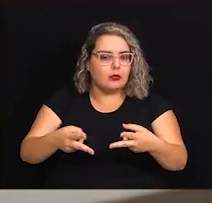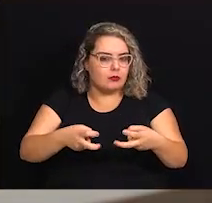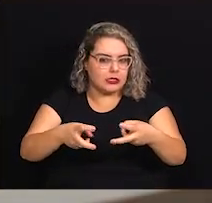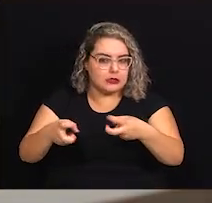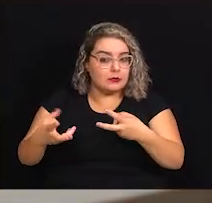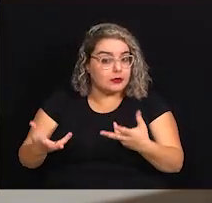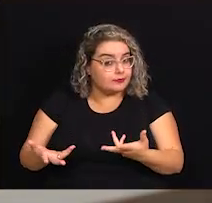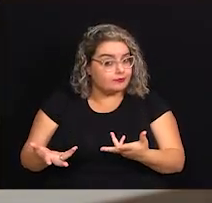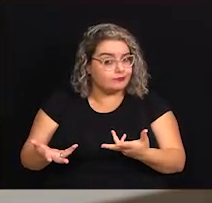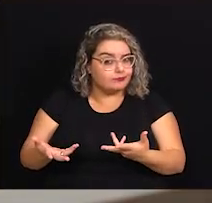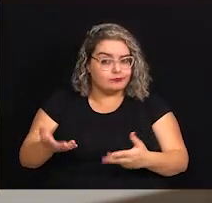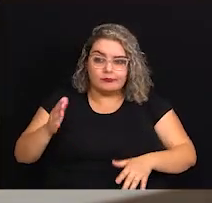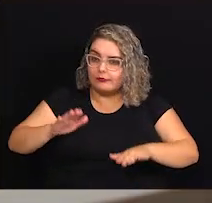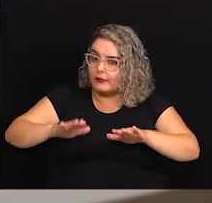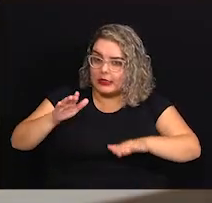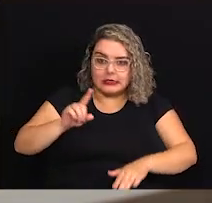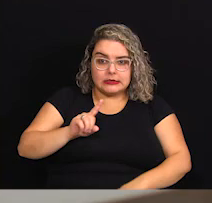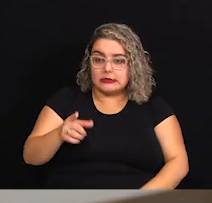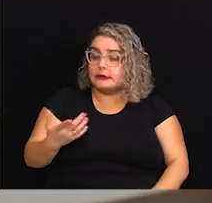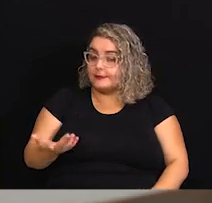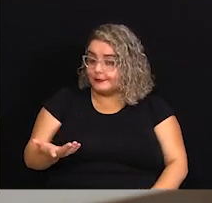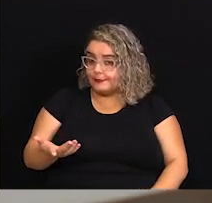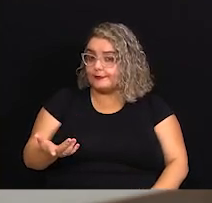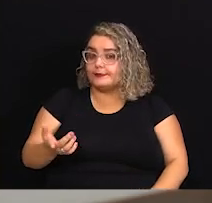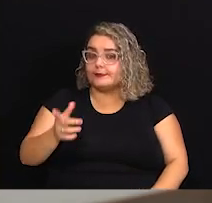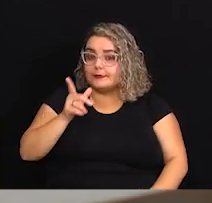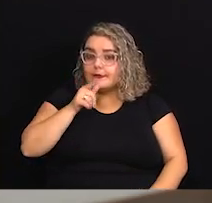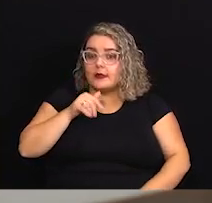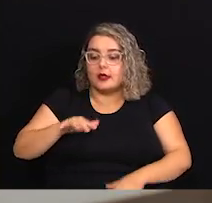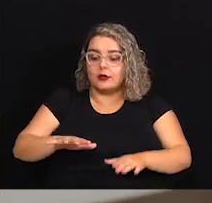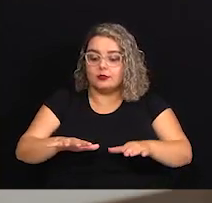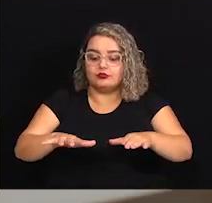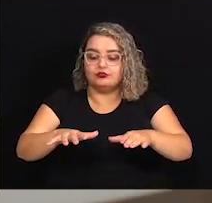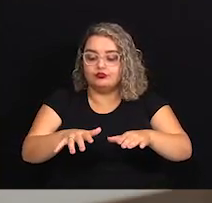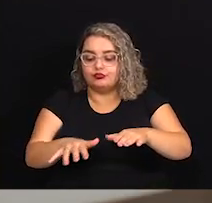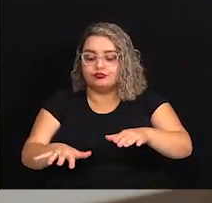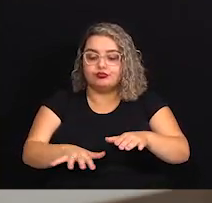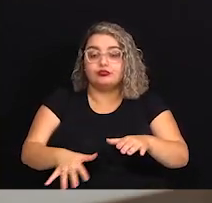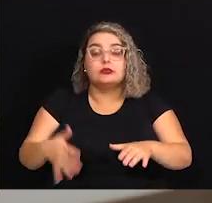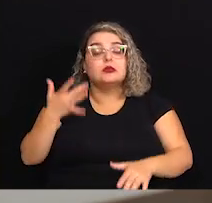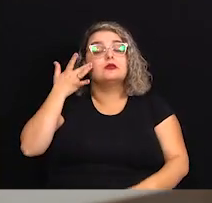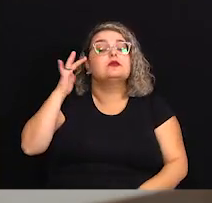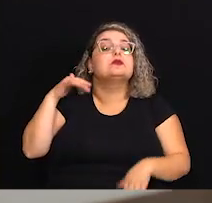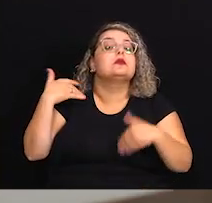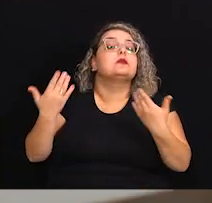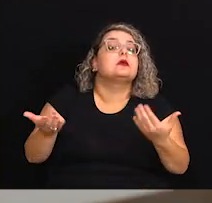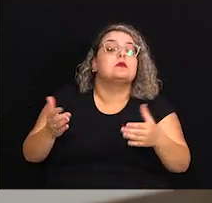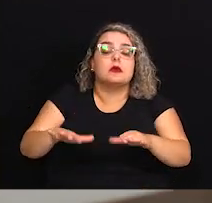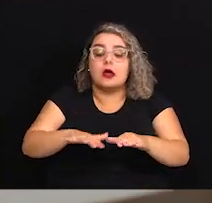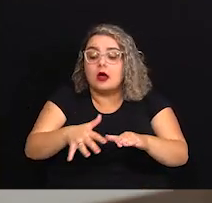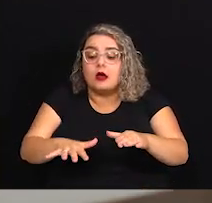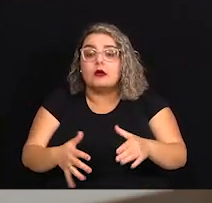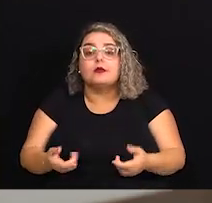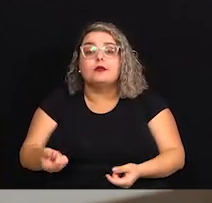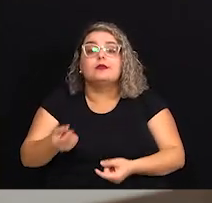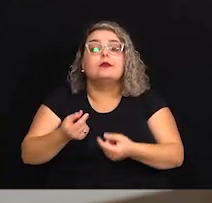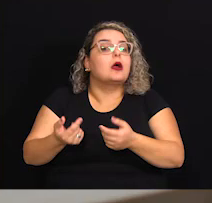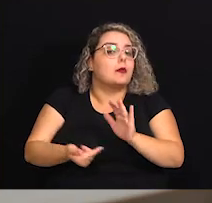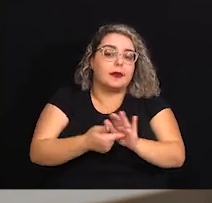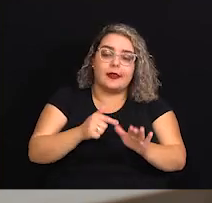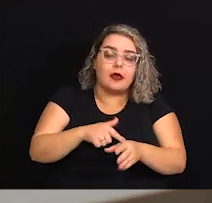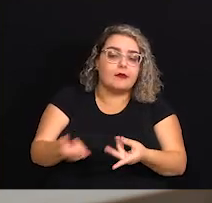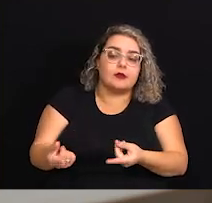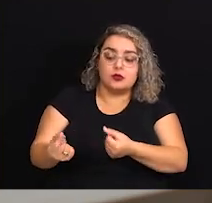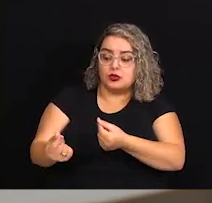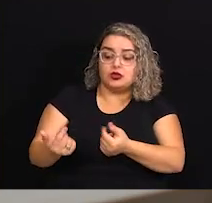perceber? Provavelmente não. A água vai evaporar e você não vai nem saber para onde está indo o dinheiro. Então,